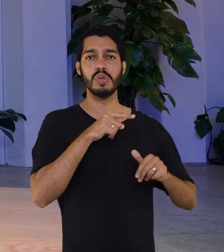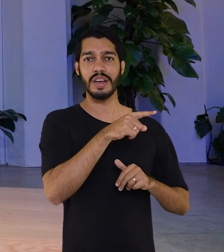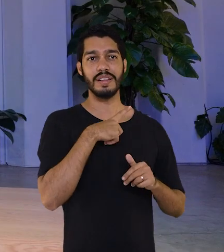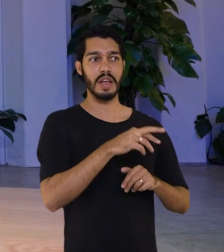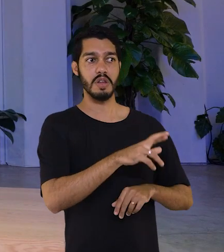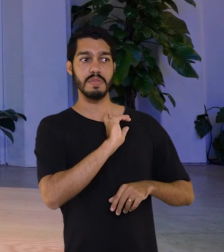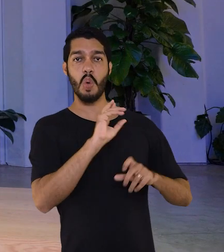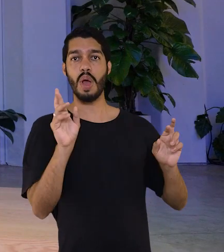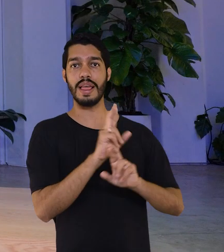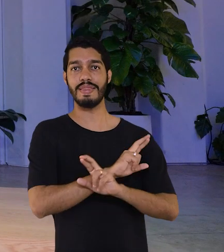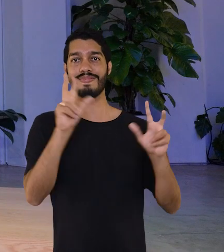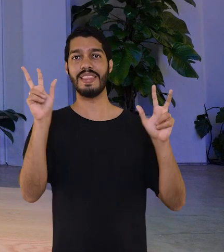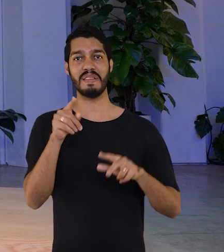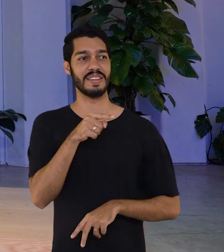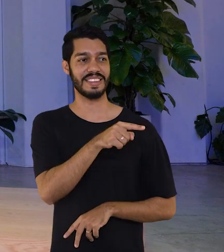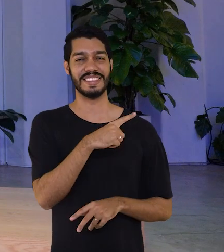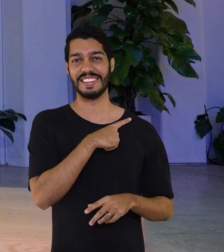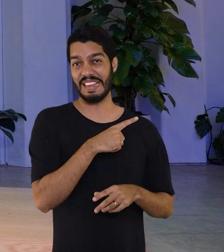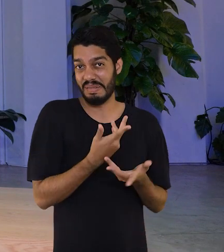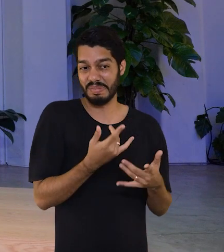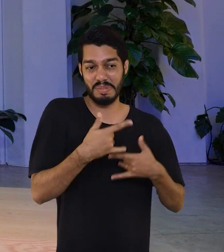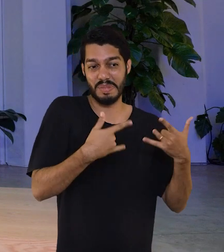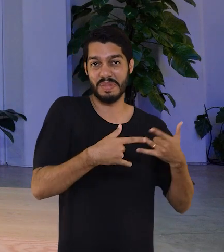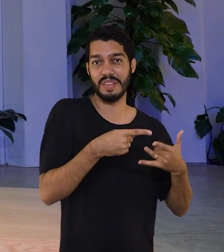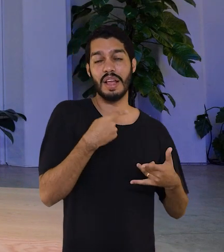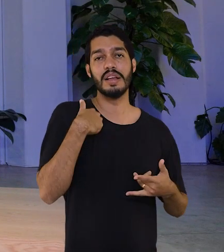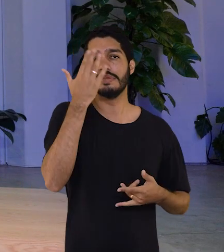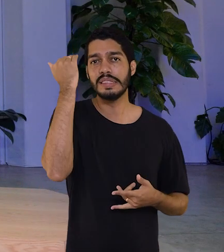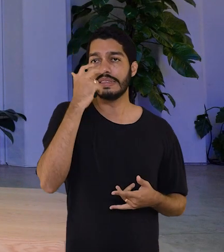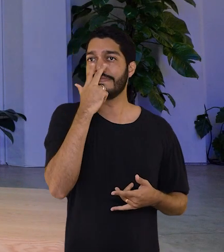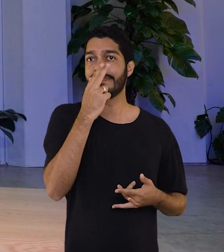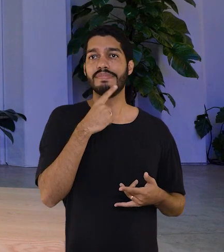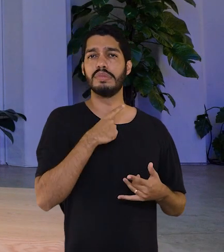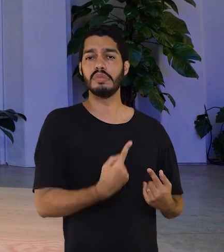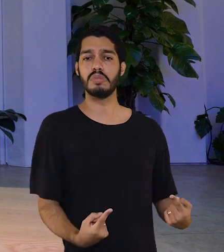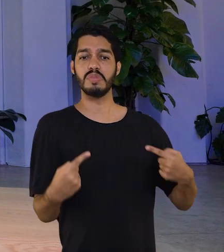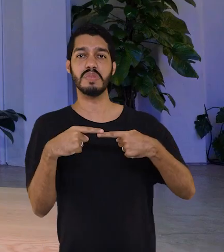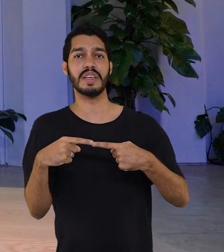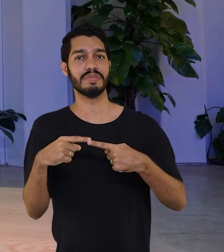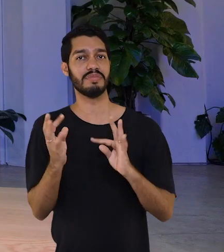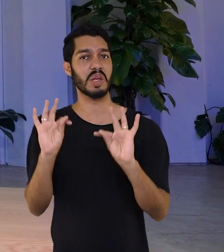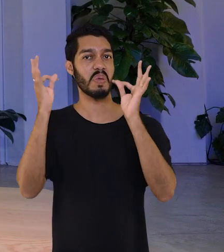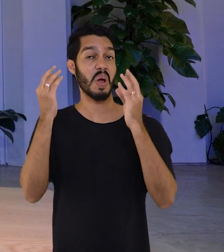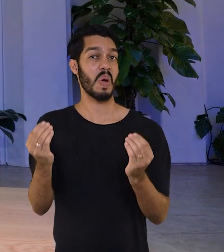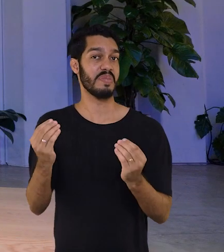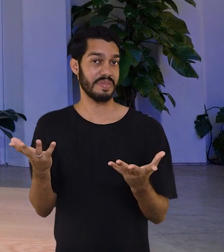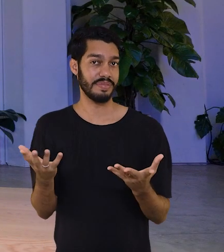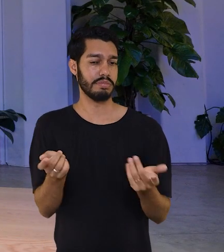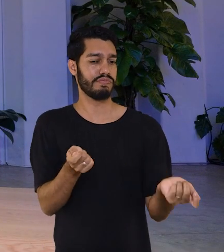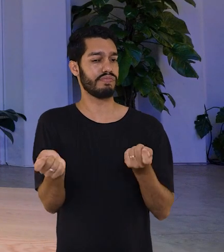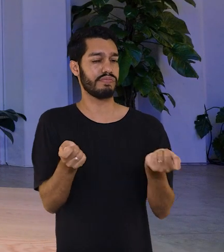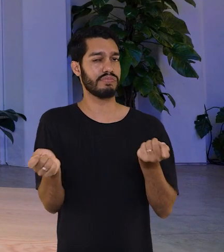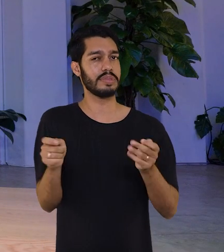eu falei que você nunca dá nada em uma resposta surpreendente. Por favor, pela primeira vez. Já ele, Então, você saber, a aplicação da tecnologia.